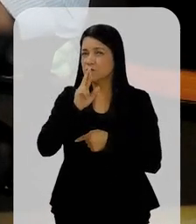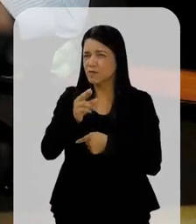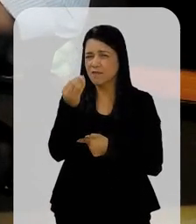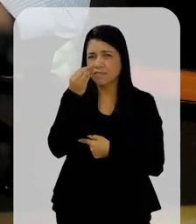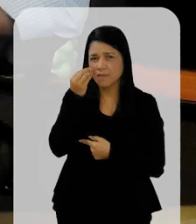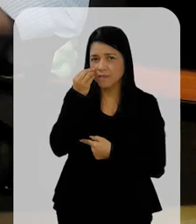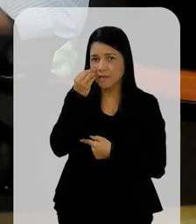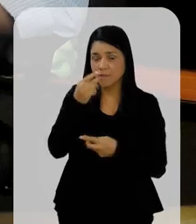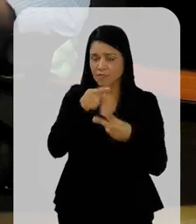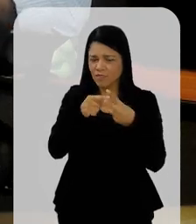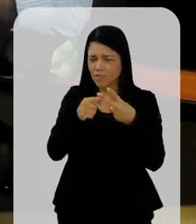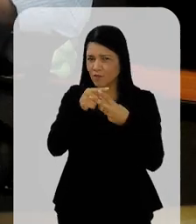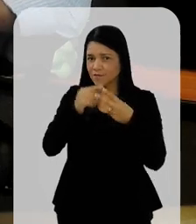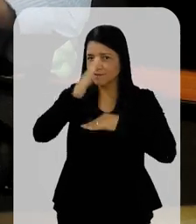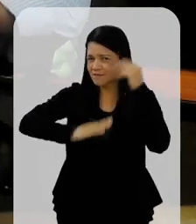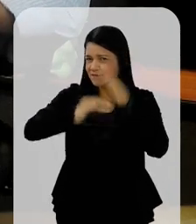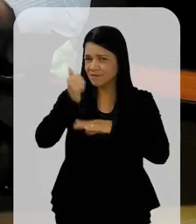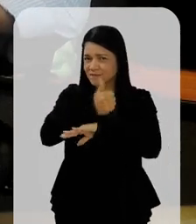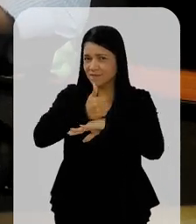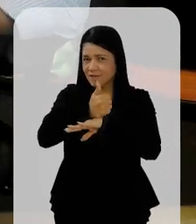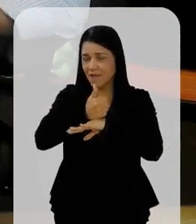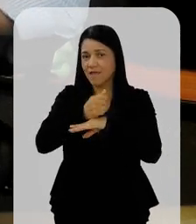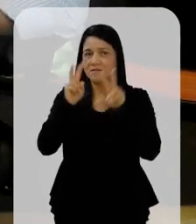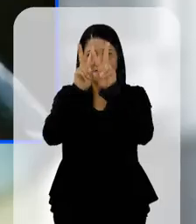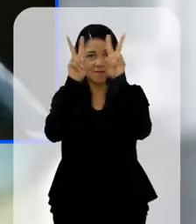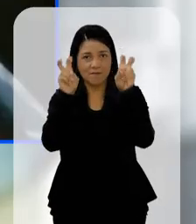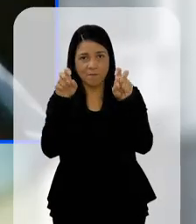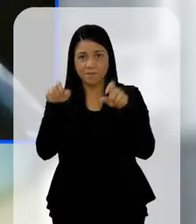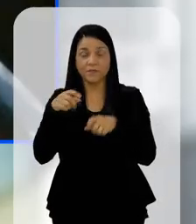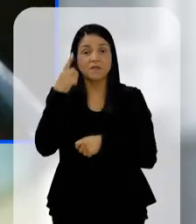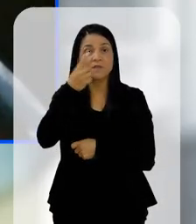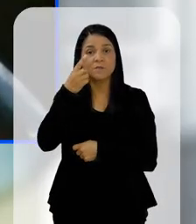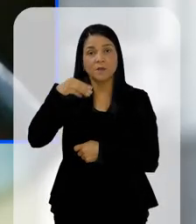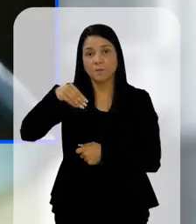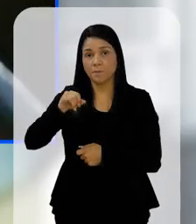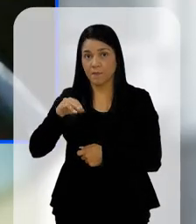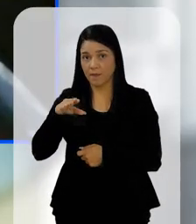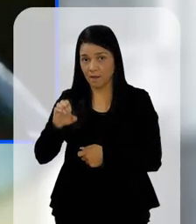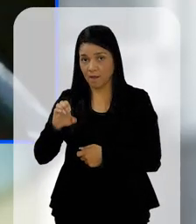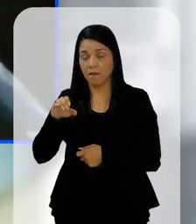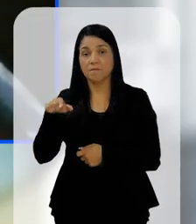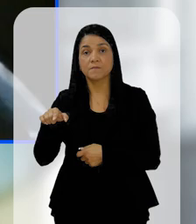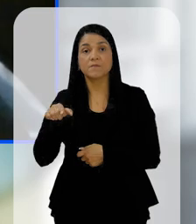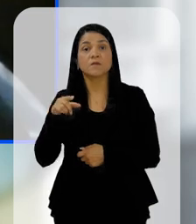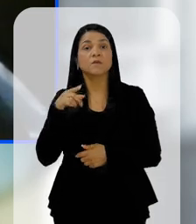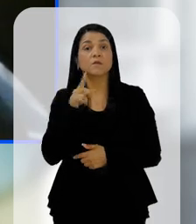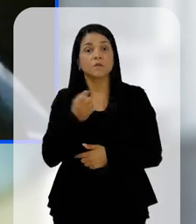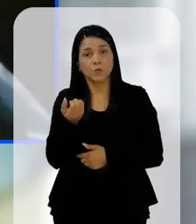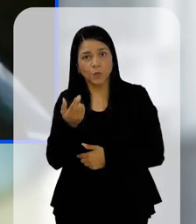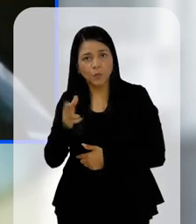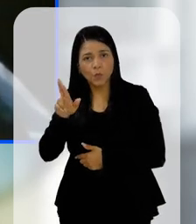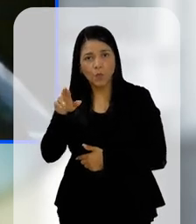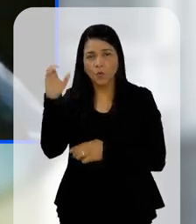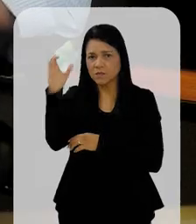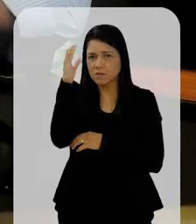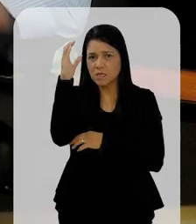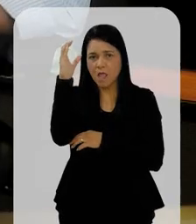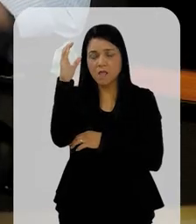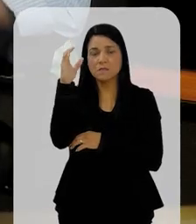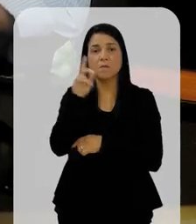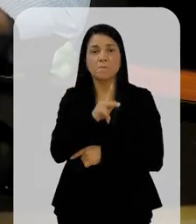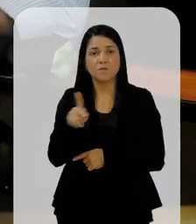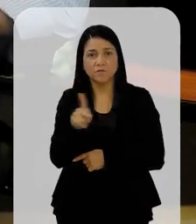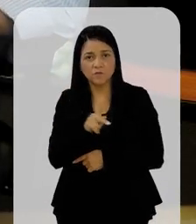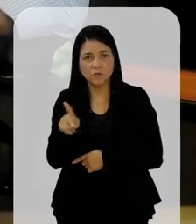responder essas perguntas com dois especialistas do tema, o deputado estadual Carlos Mink e o doutor em Ciências